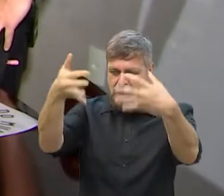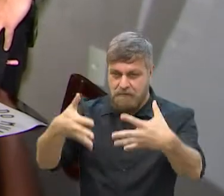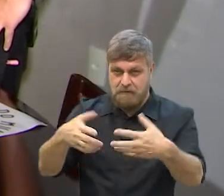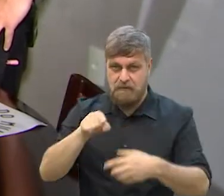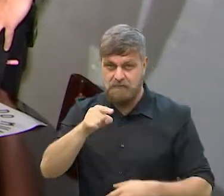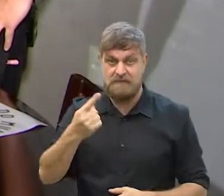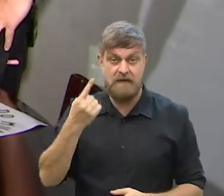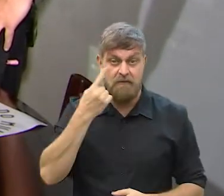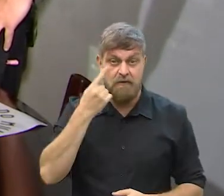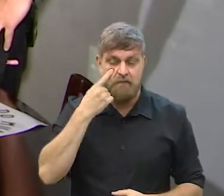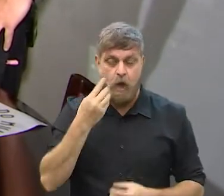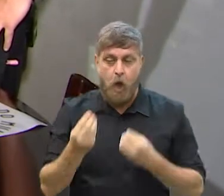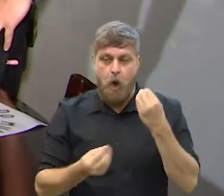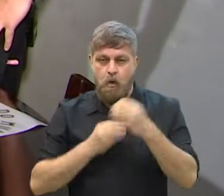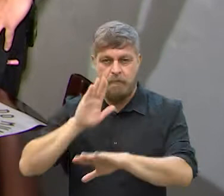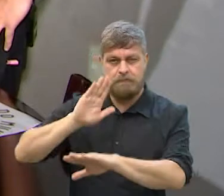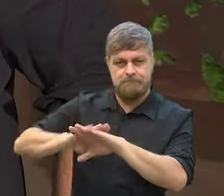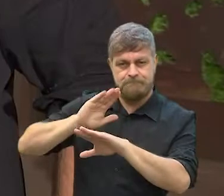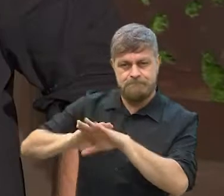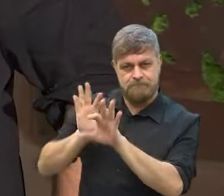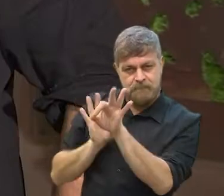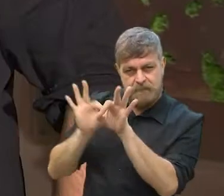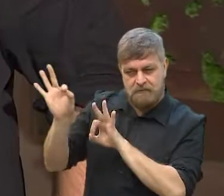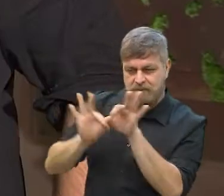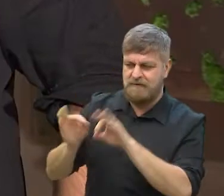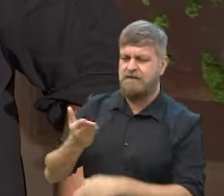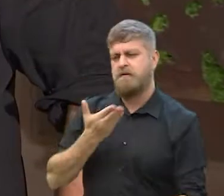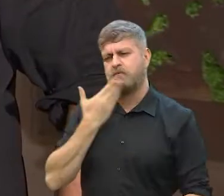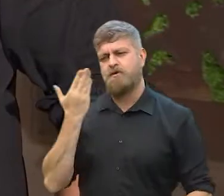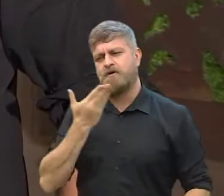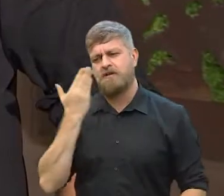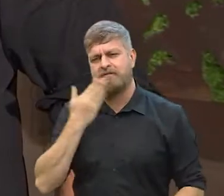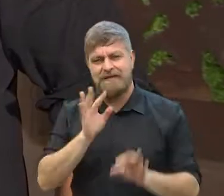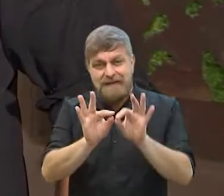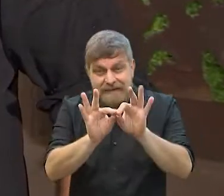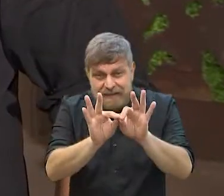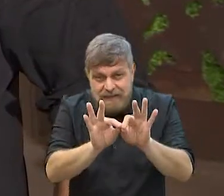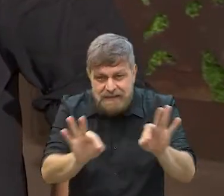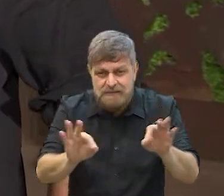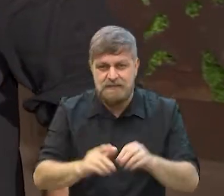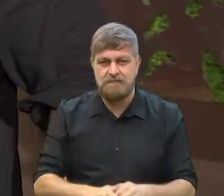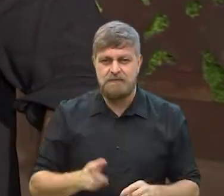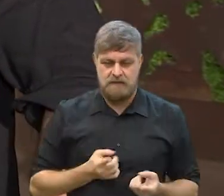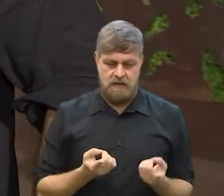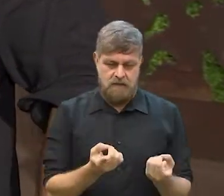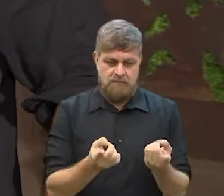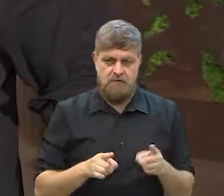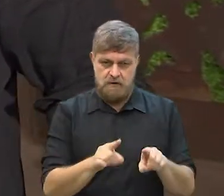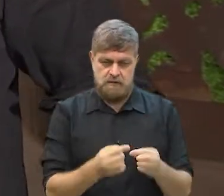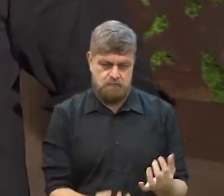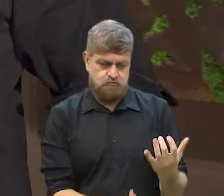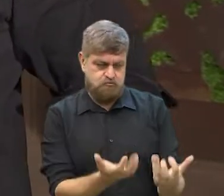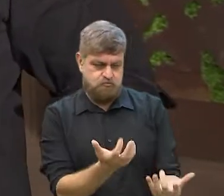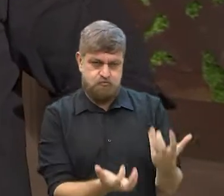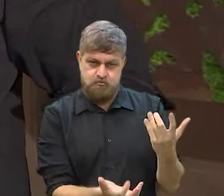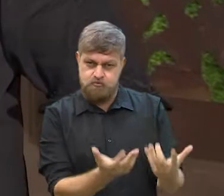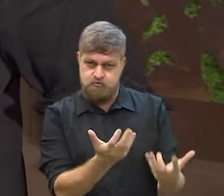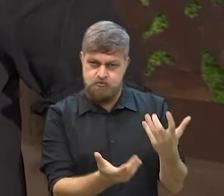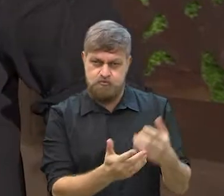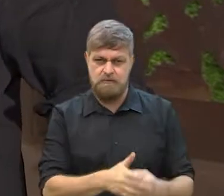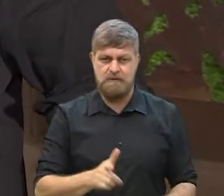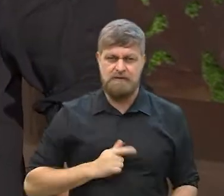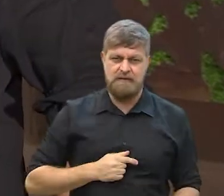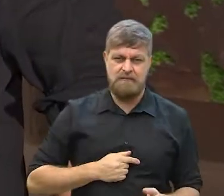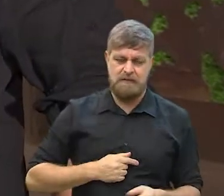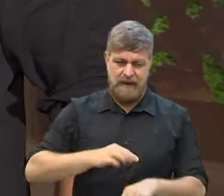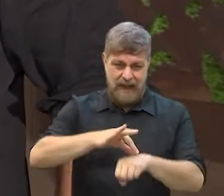ver, né, Paulo, que o modo de preparo... Ele é muito simples. É muito simples, né? A churrasqueira é fogo médio-alto. E pela espessura,